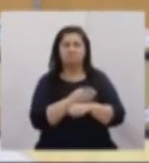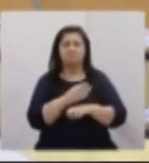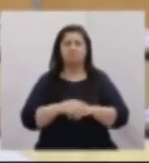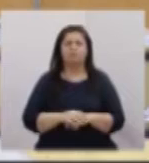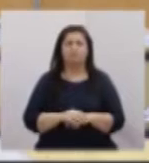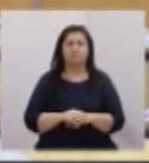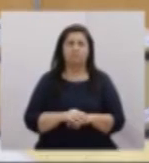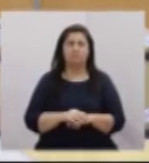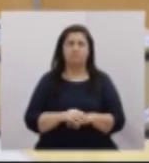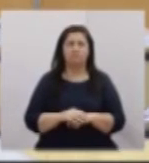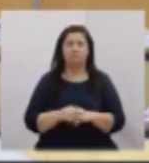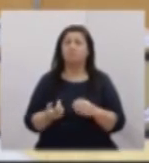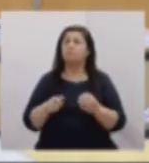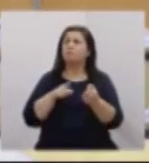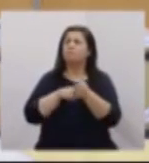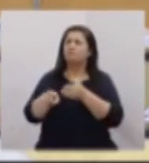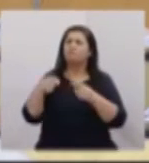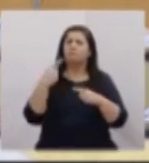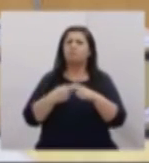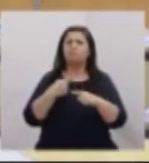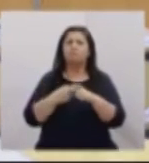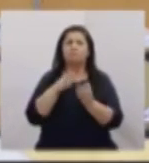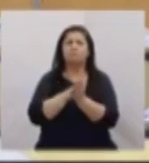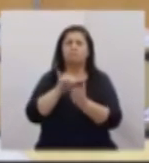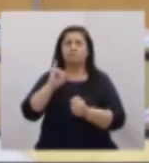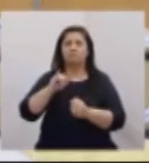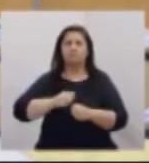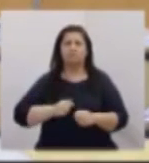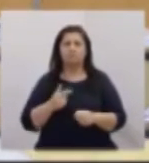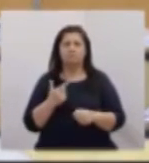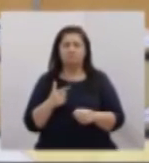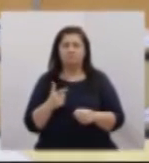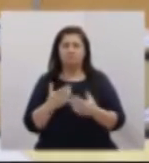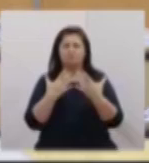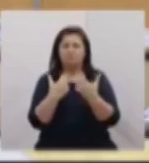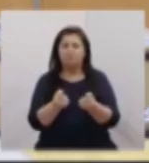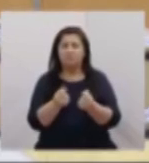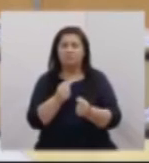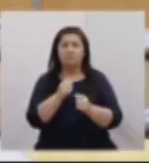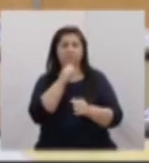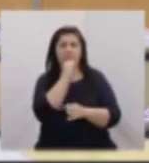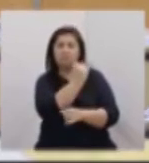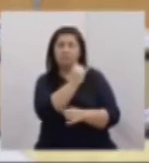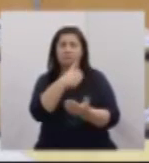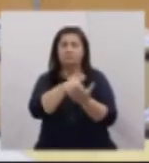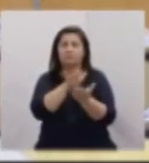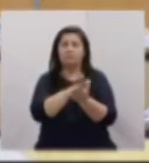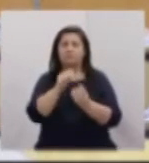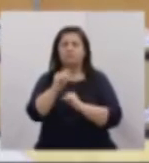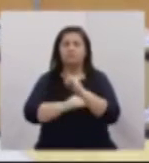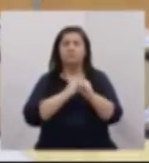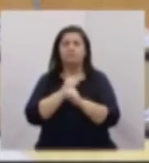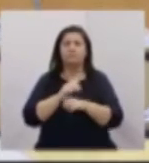Então eu gostaria de saber por que Jacareí não aderiu ao sistema de notificação eletrônica